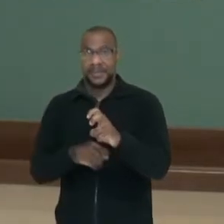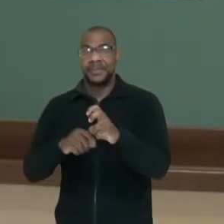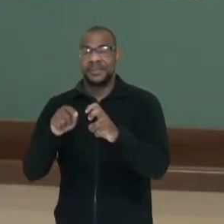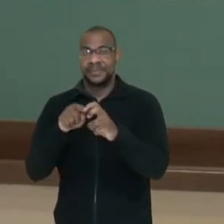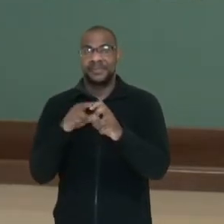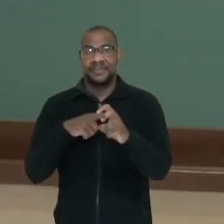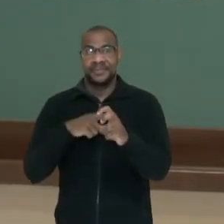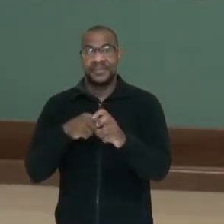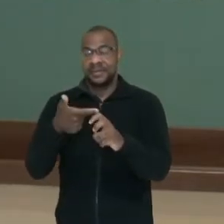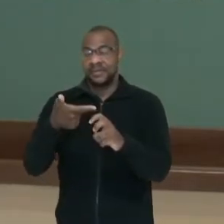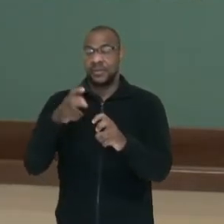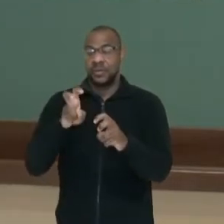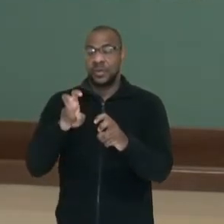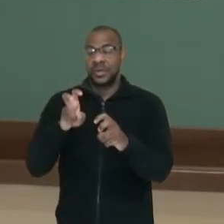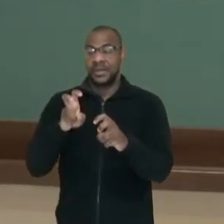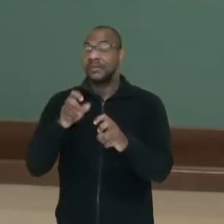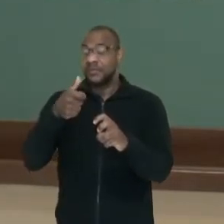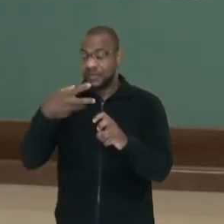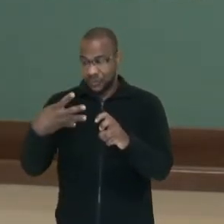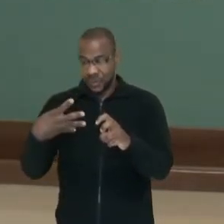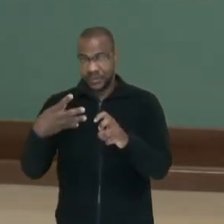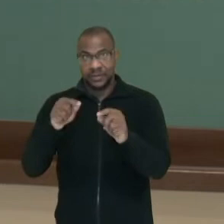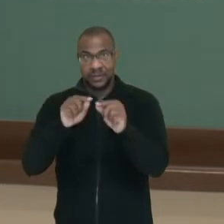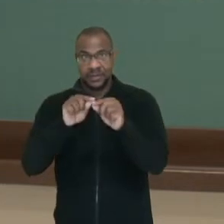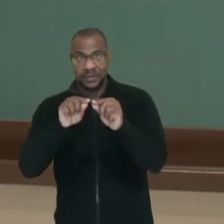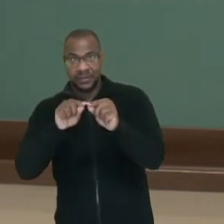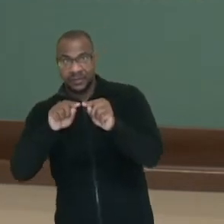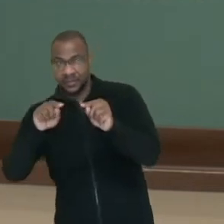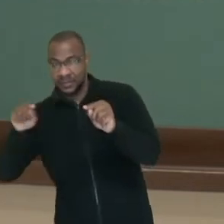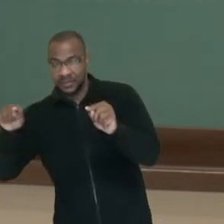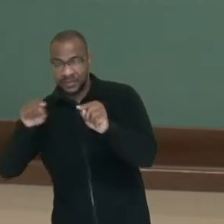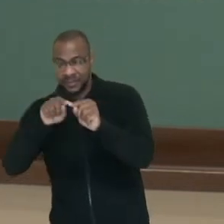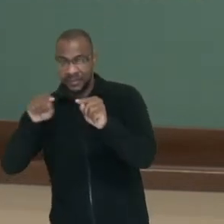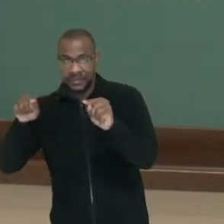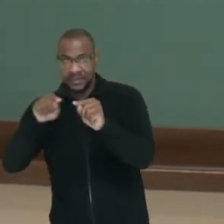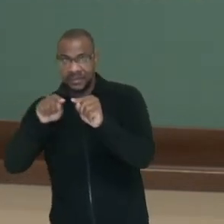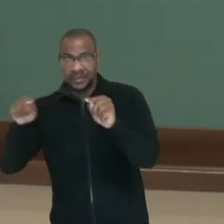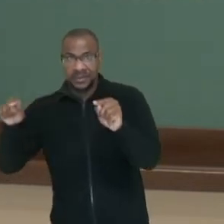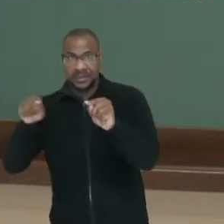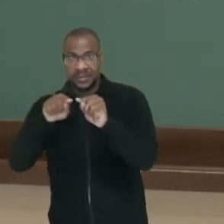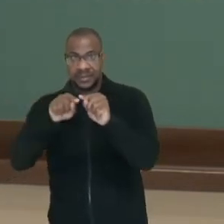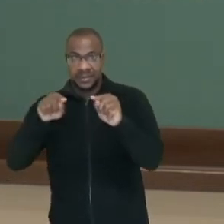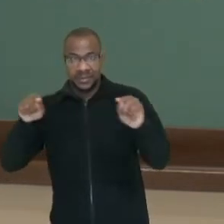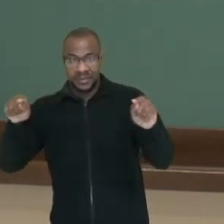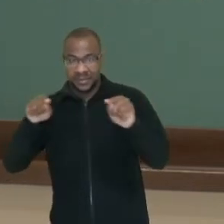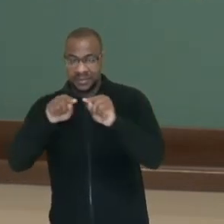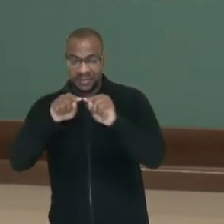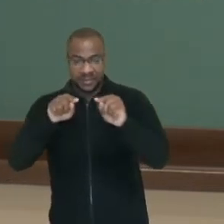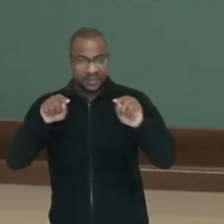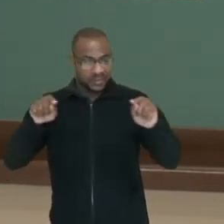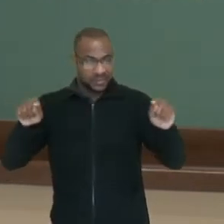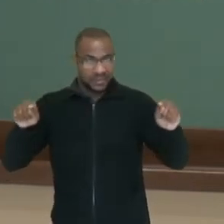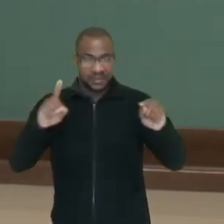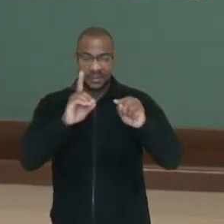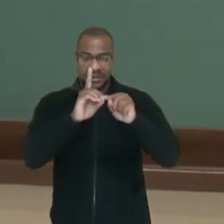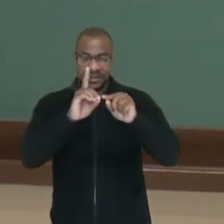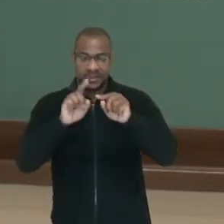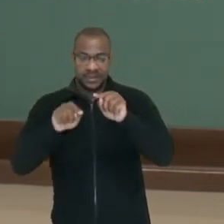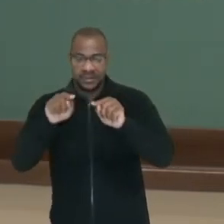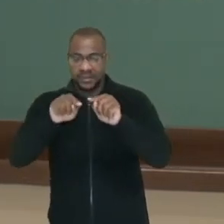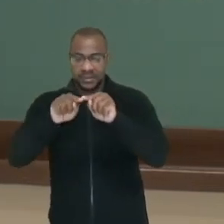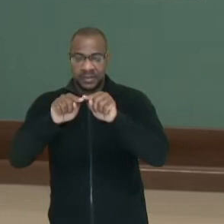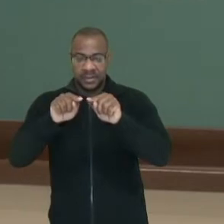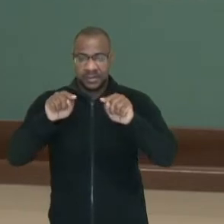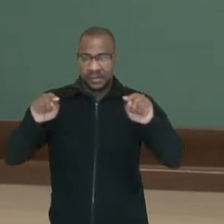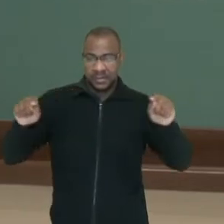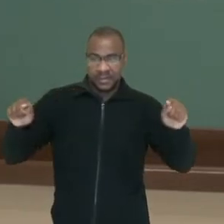ela tem 24 metros de diâmetro. Diâmetro liga um ponto ao outro passando pelo centro. Então, isso aqui, ou isso, ou